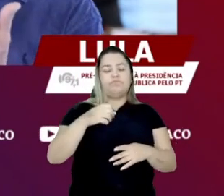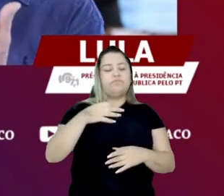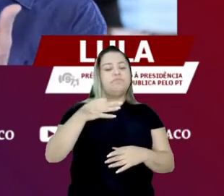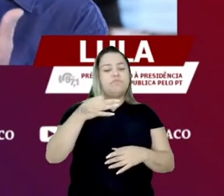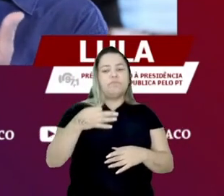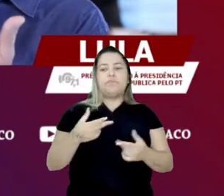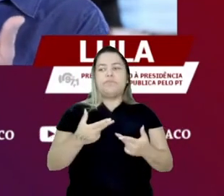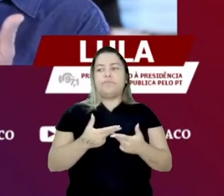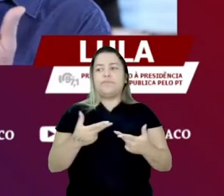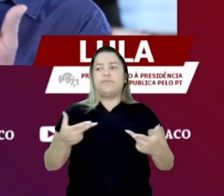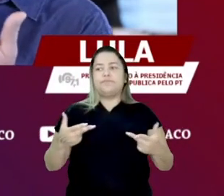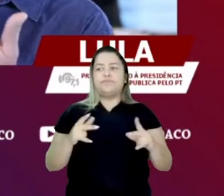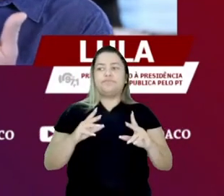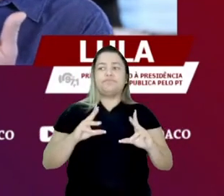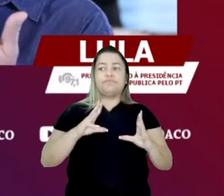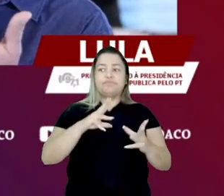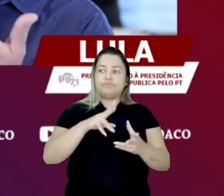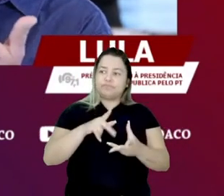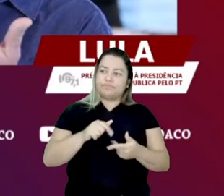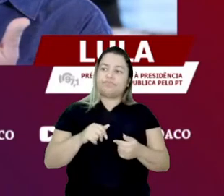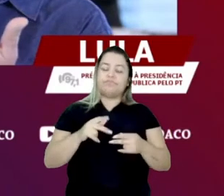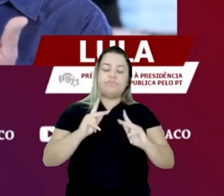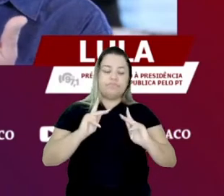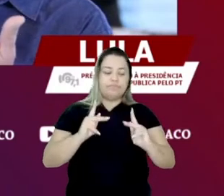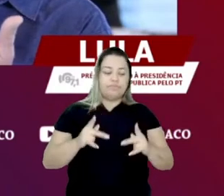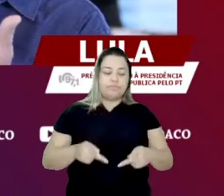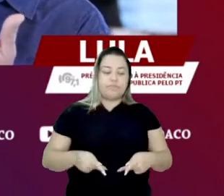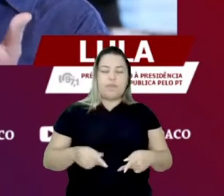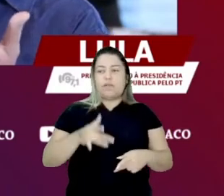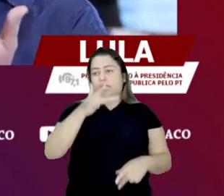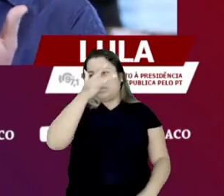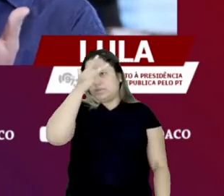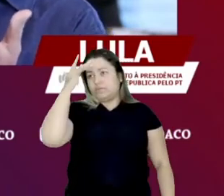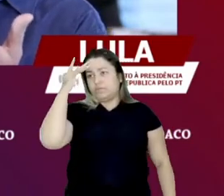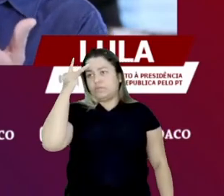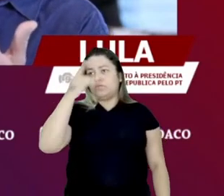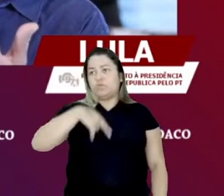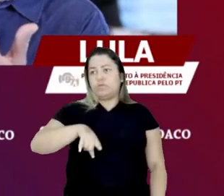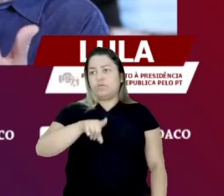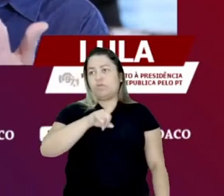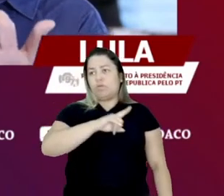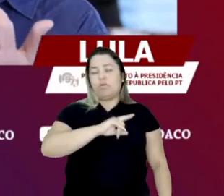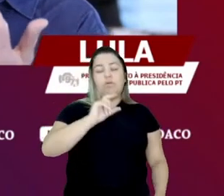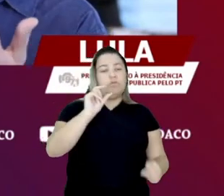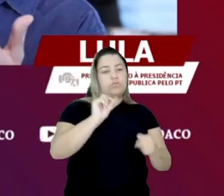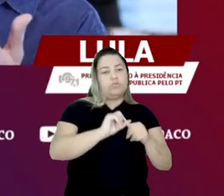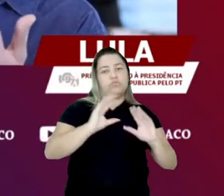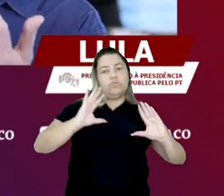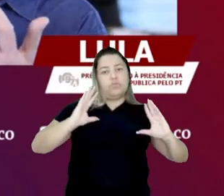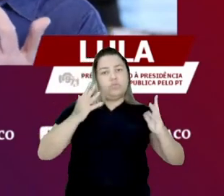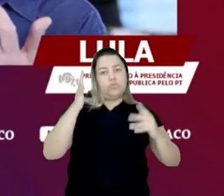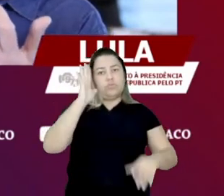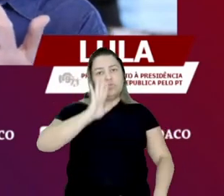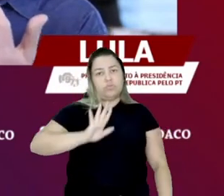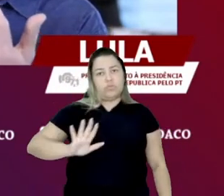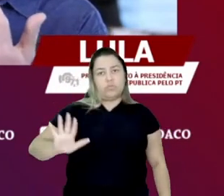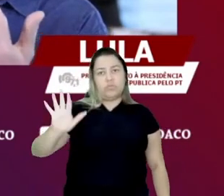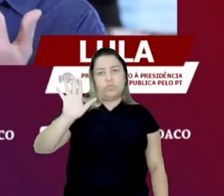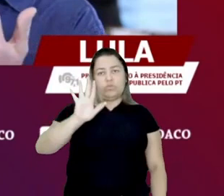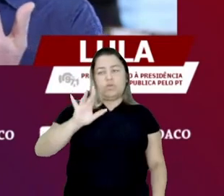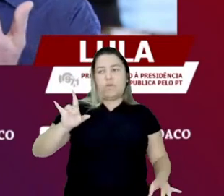ela começa com conferência da cidade, a cidade tira delegado para conferências estaduais e as conferências estaduais